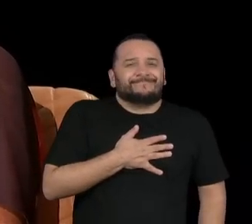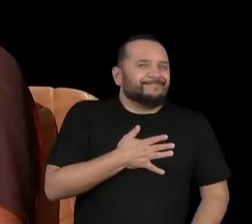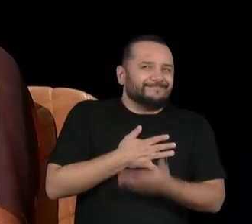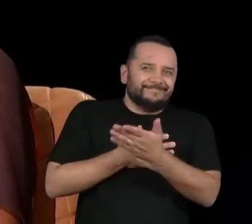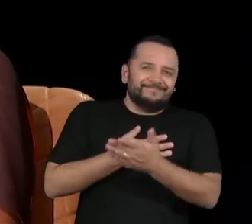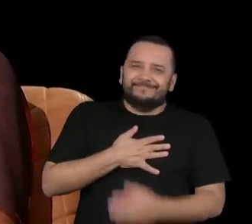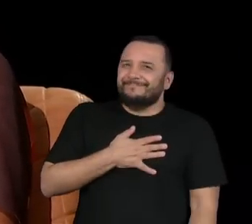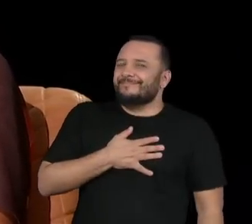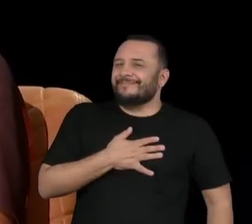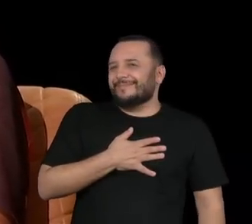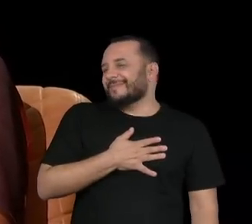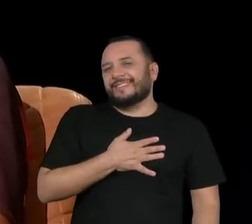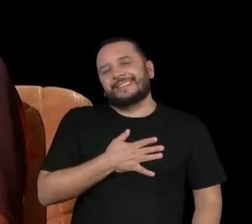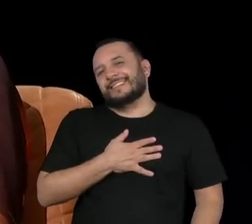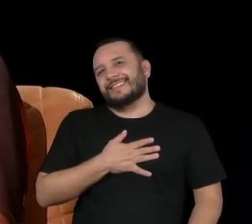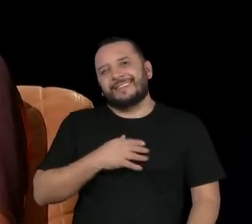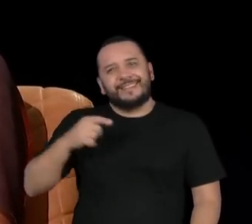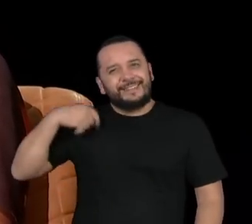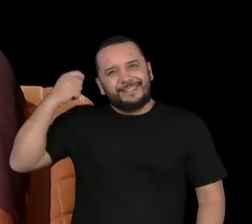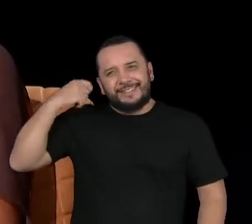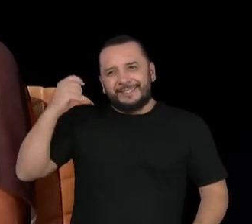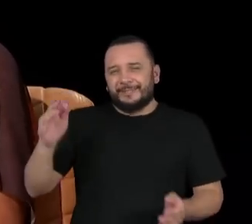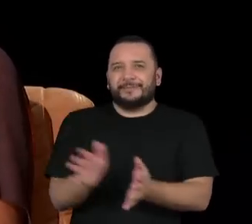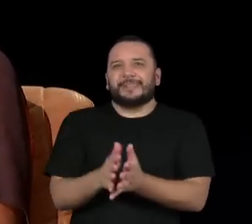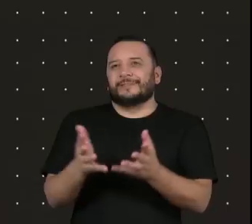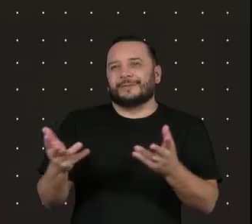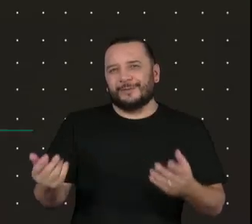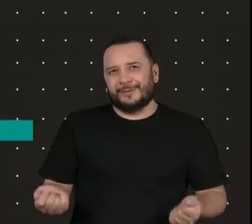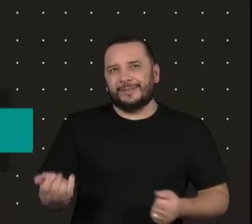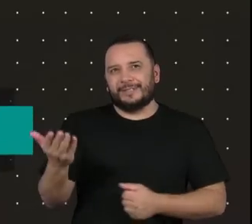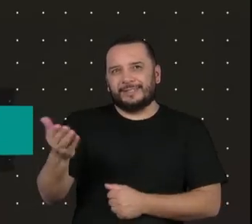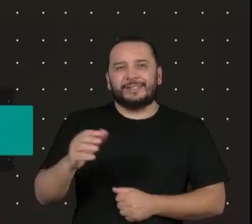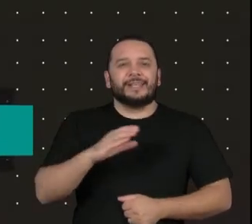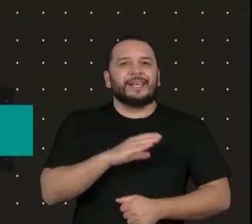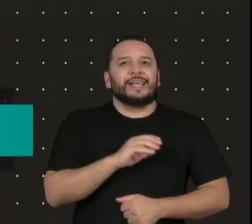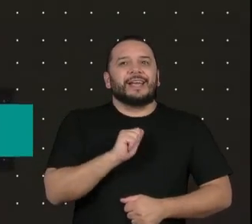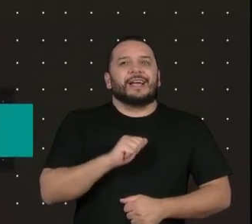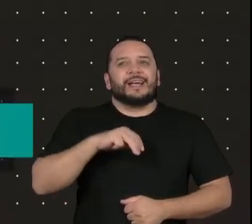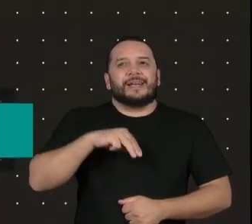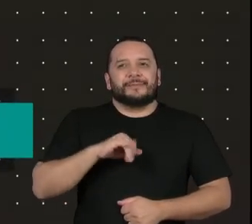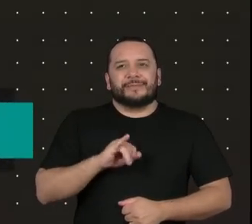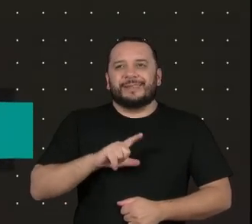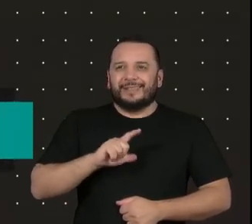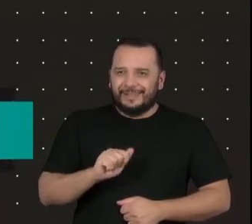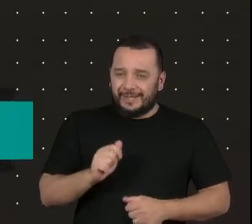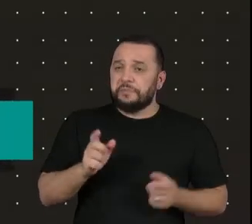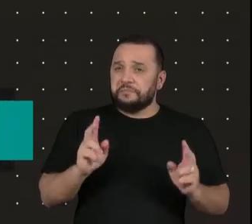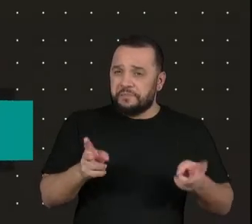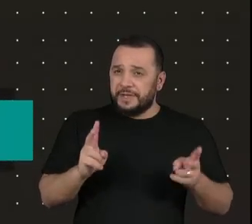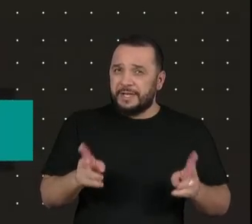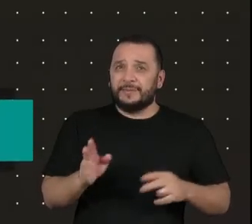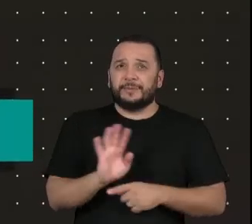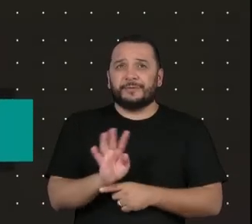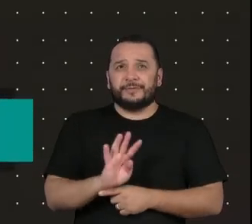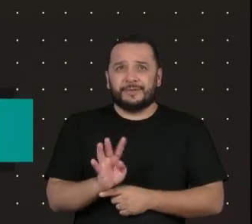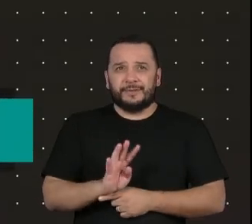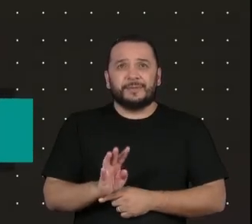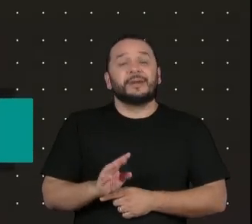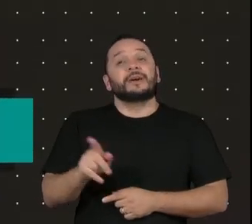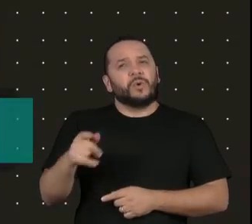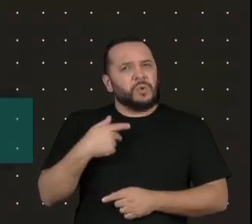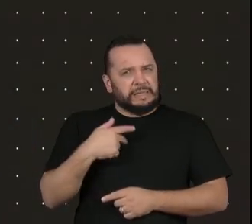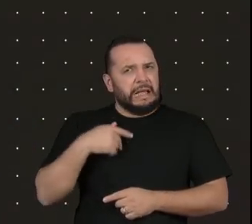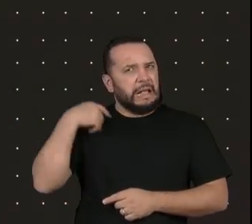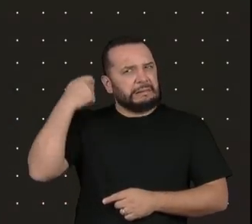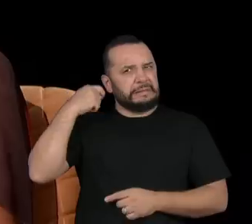também é uma maravilhosa atriz. E além da Camila Morgado, que também está no mesmo filme, que é outra super